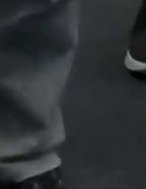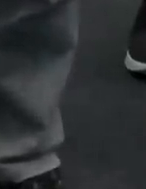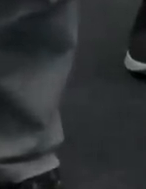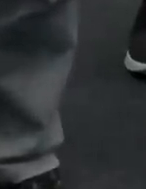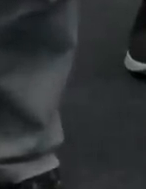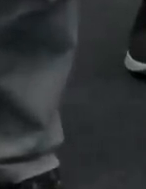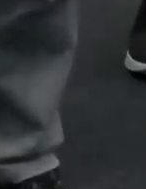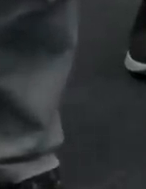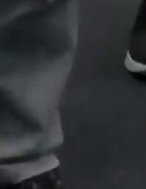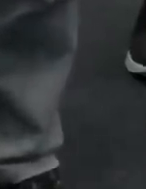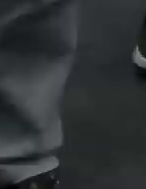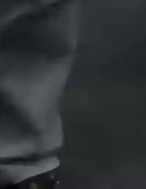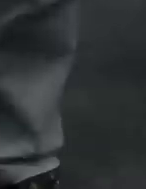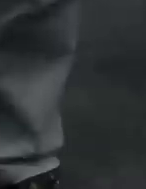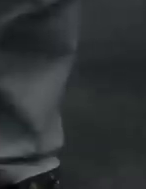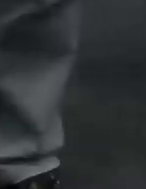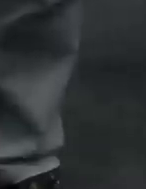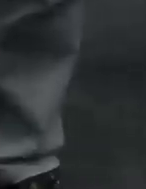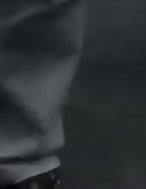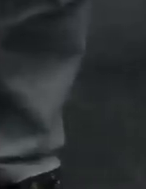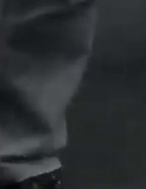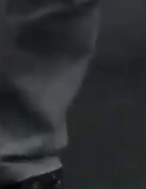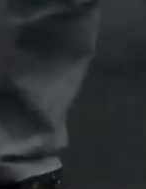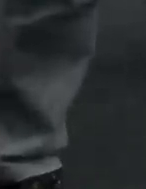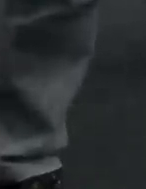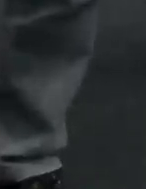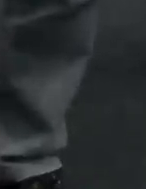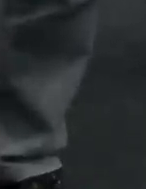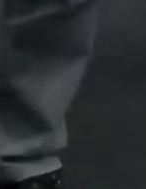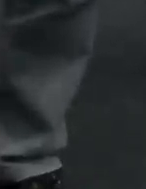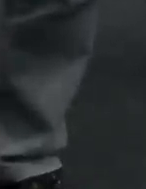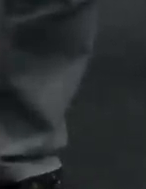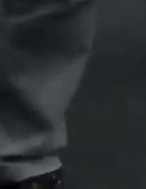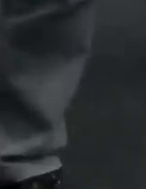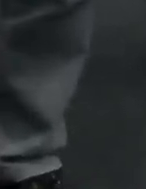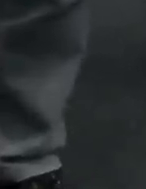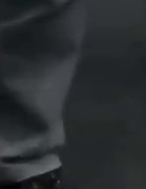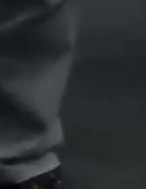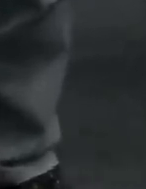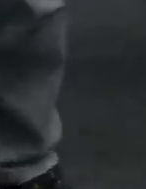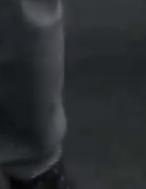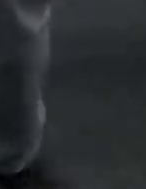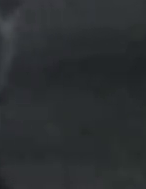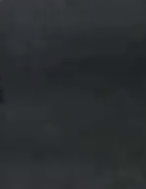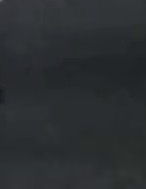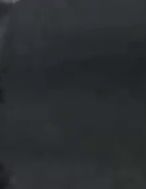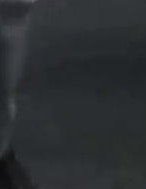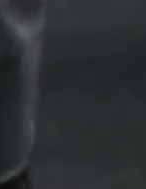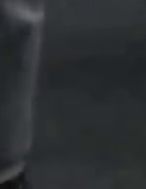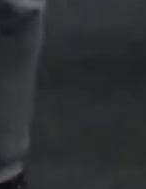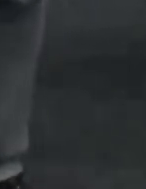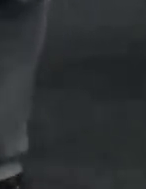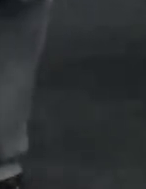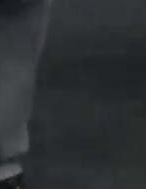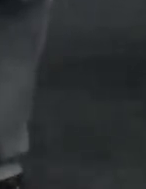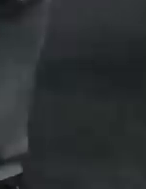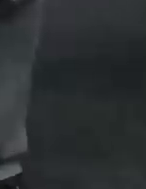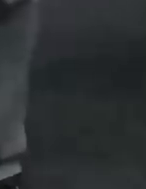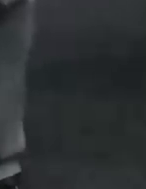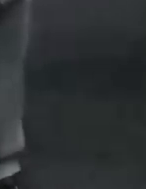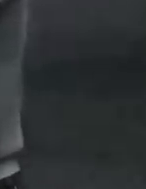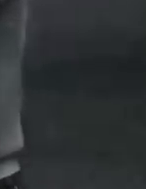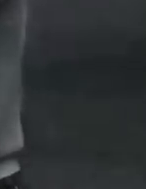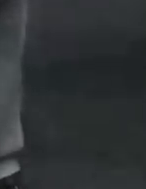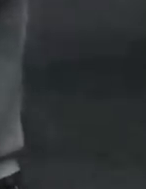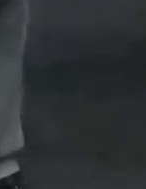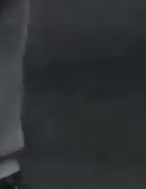a gente tem que começar a partir para um remédio jurídico um mecanismo de imputar responsabilidade a quem traz